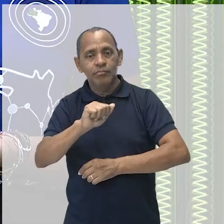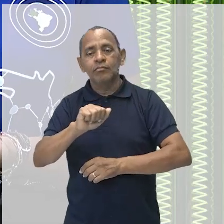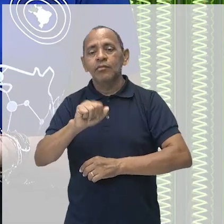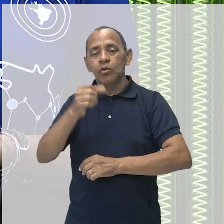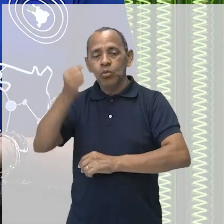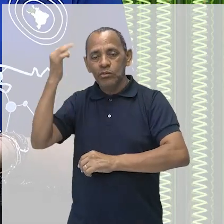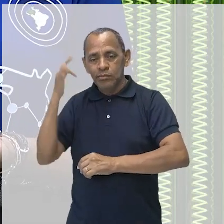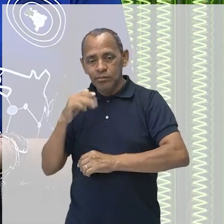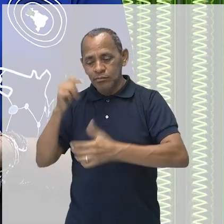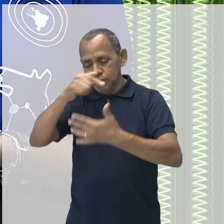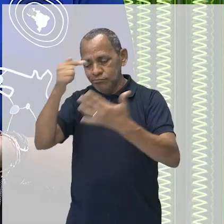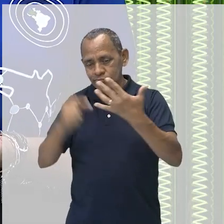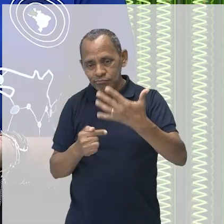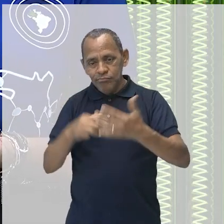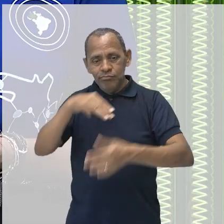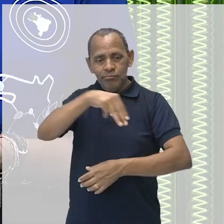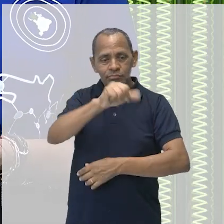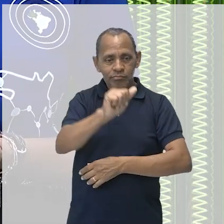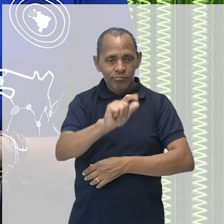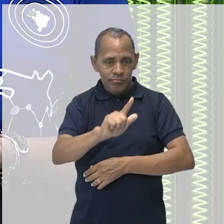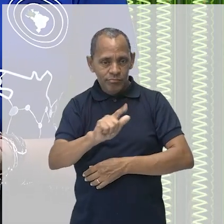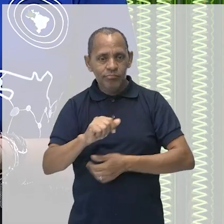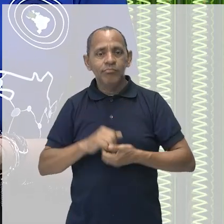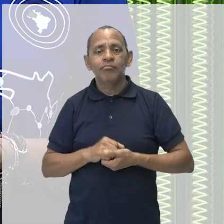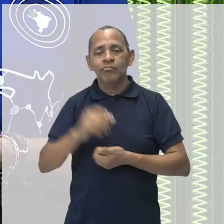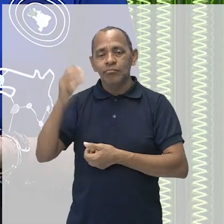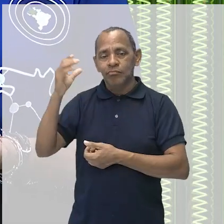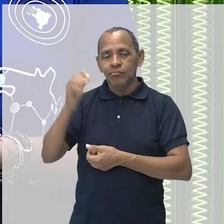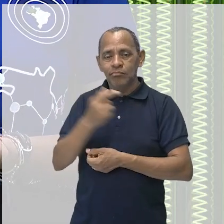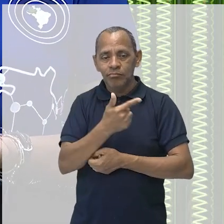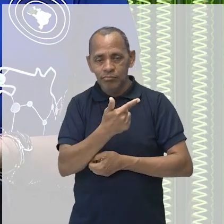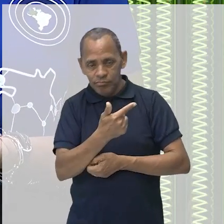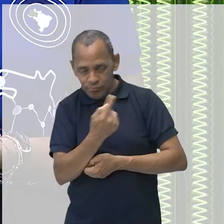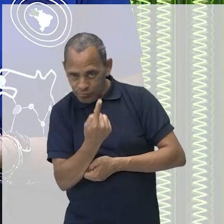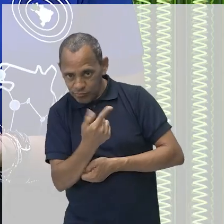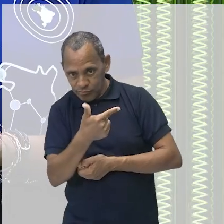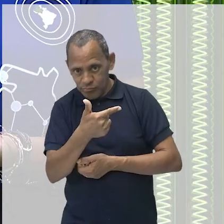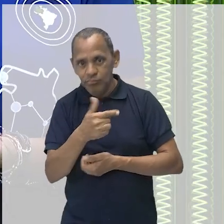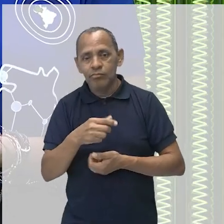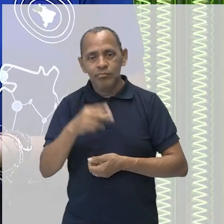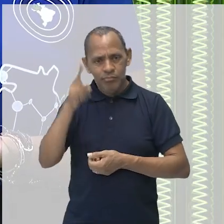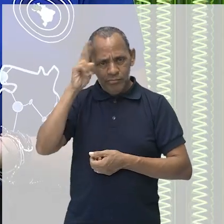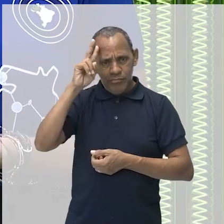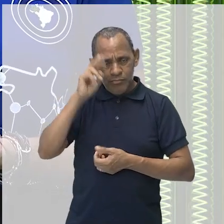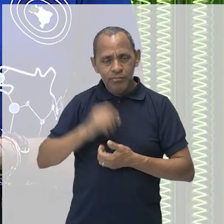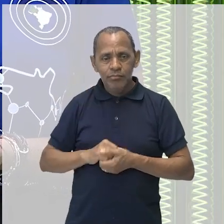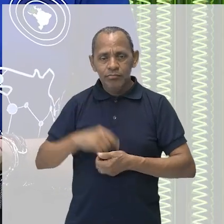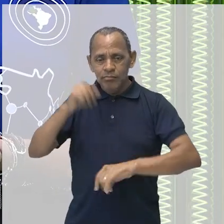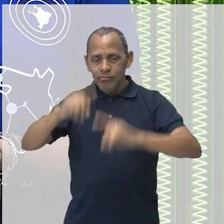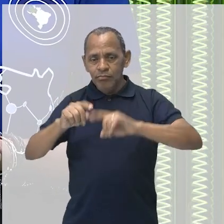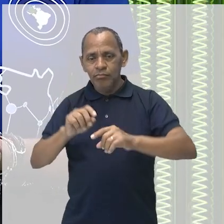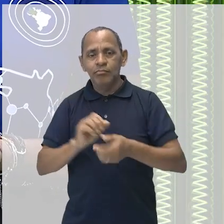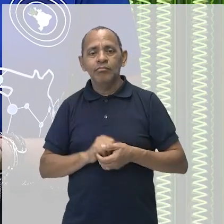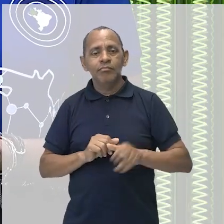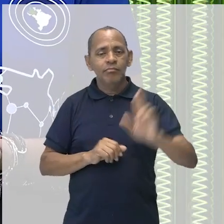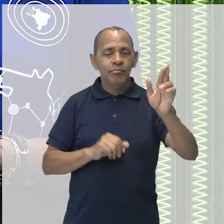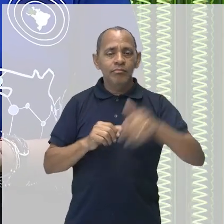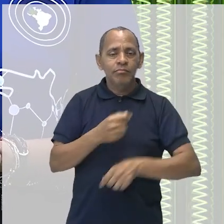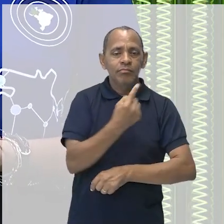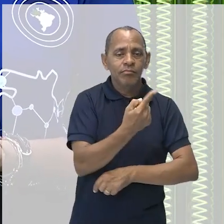substância, como um mol de carbono 12, que lembrem que é o nosso elemento de referência, ter 12 gramas e